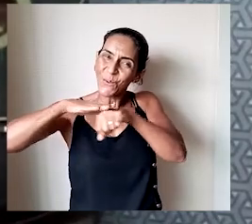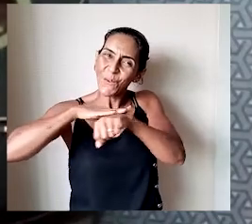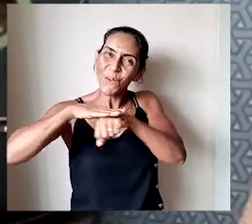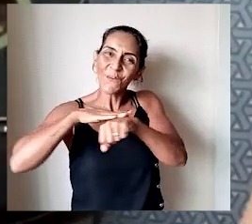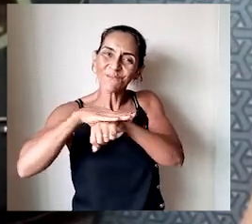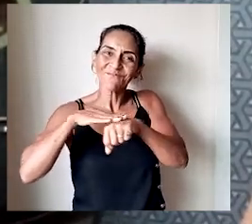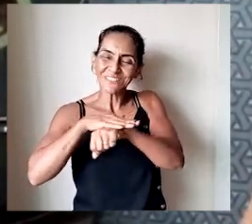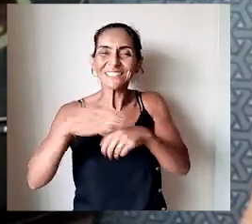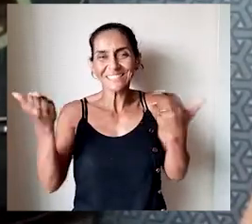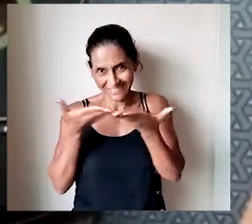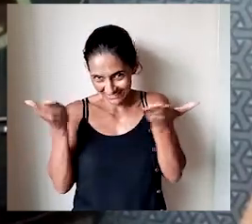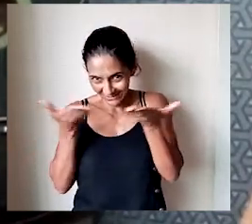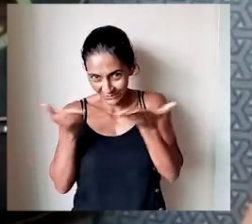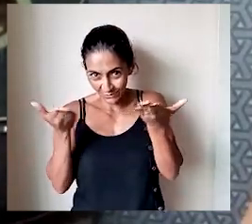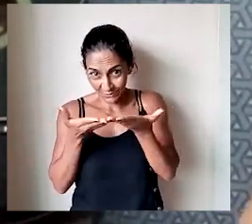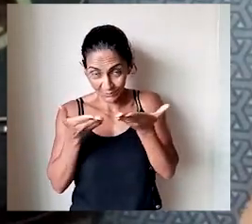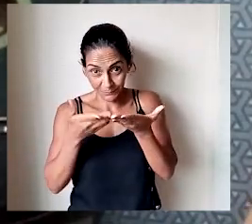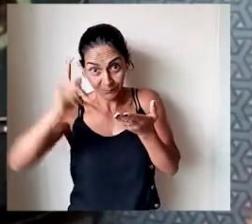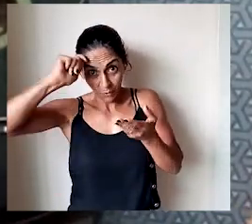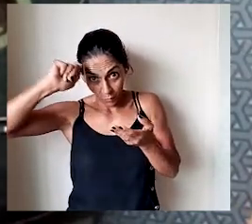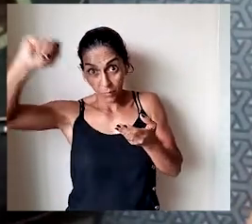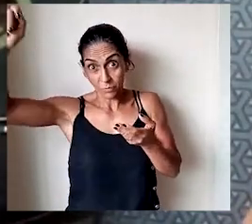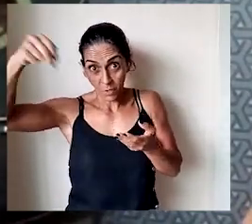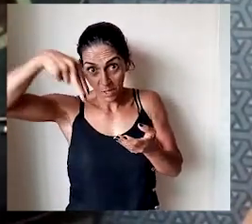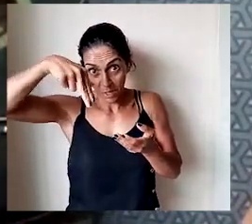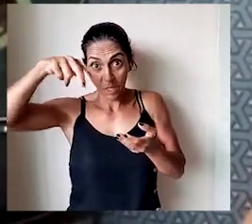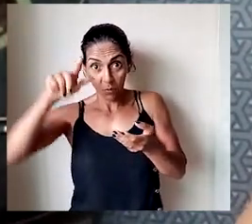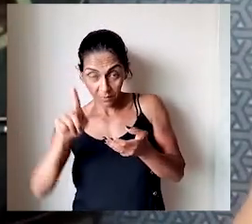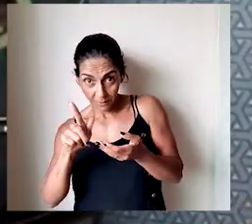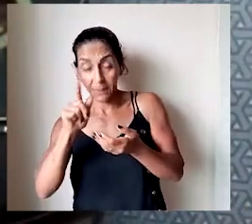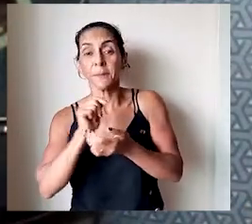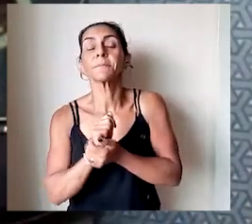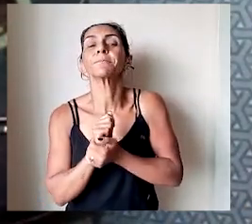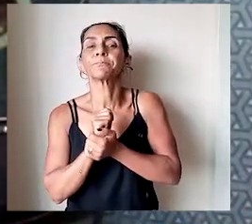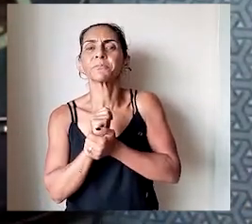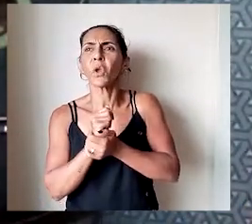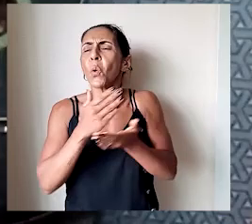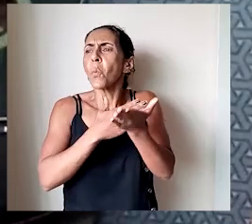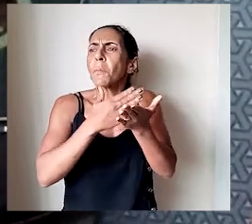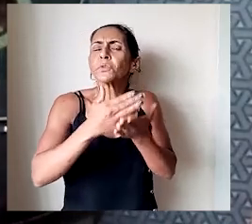para tratar na resenha de hoje. Neil Gaiman, ele começou aí em